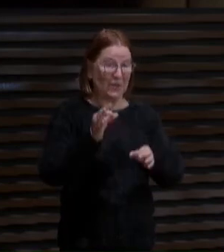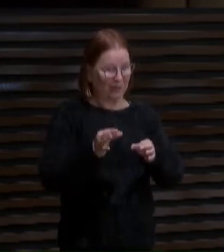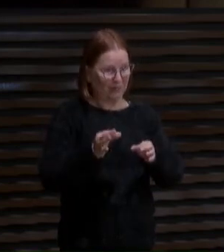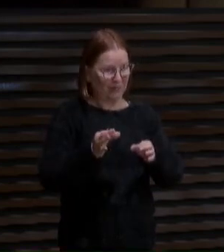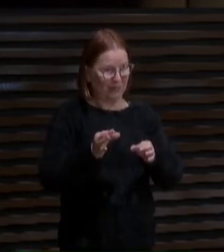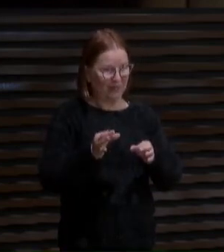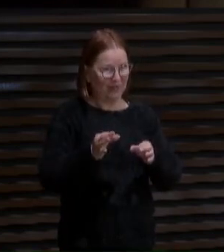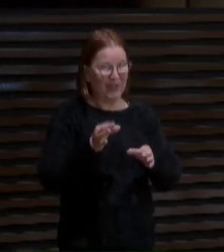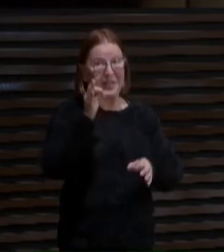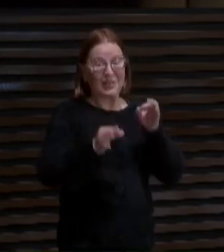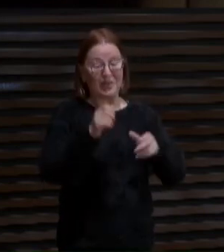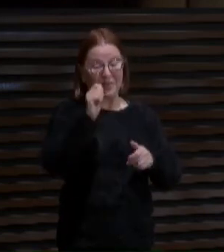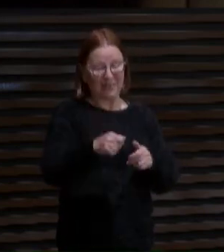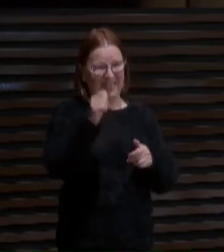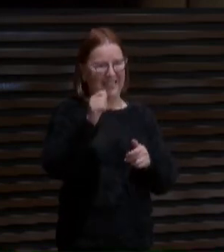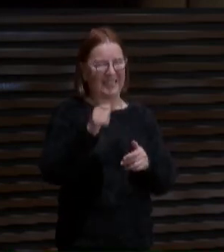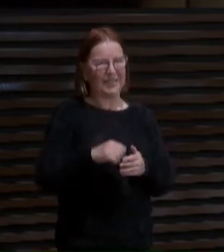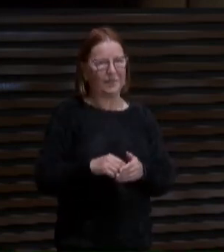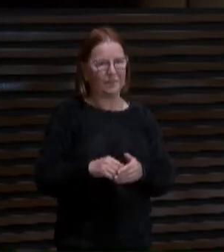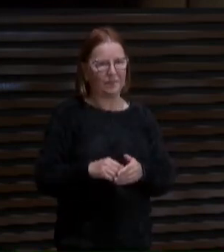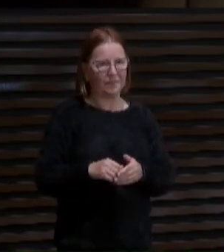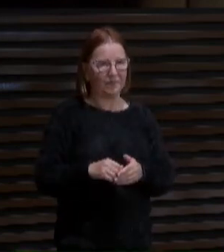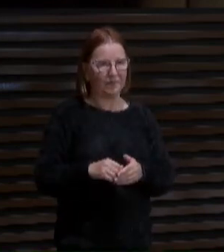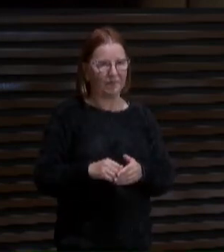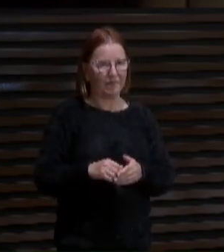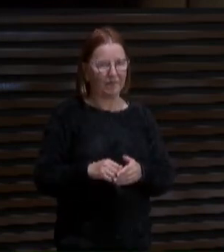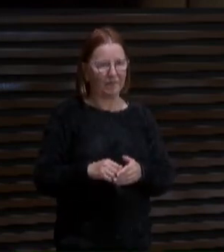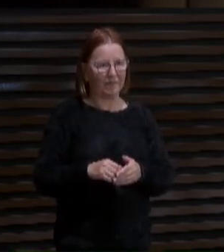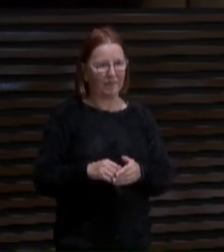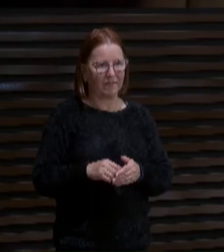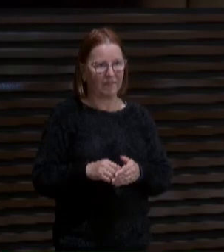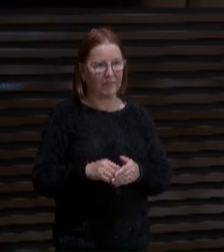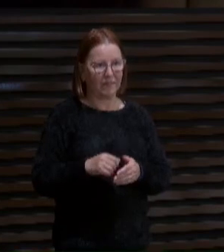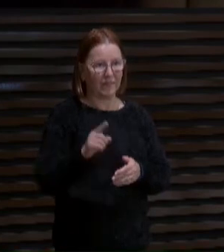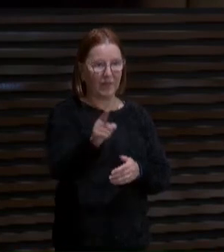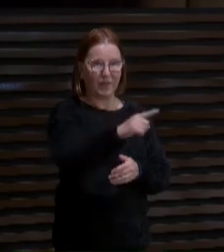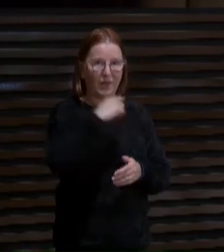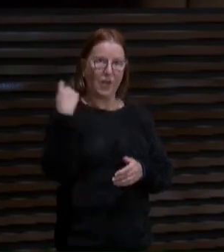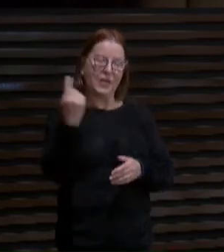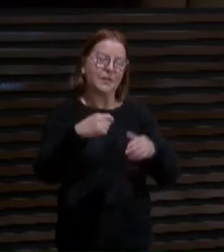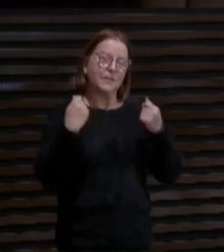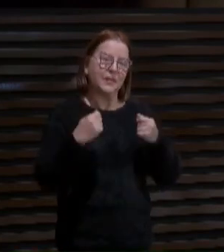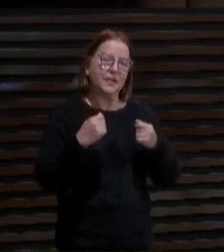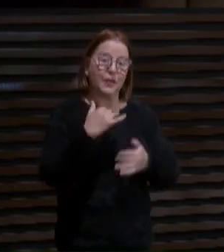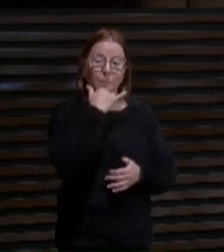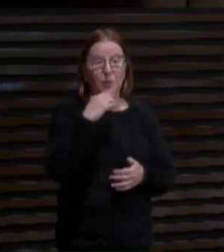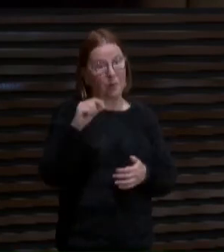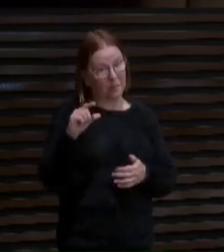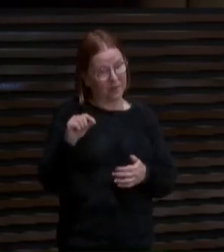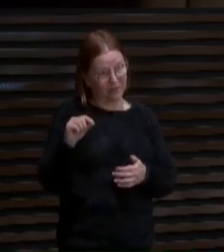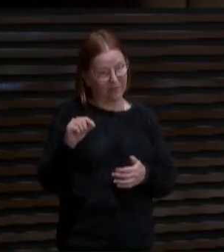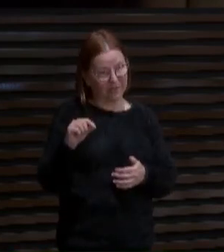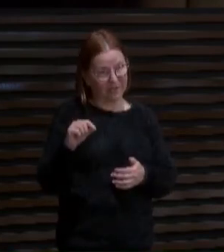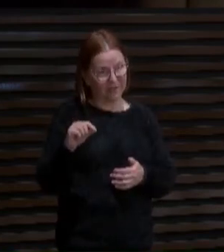gente e a nós portanto cabe perdoar ofensa o olhar vigilante sobre o nosso próprio